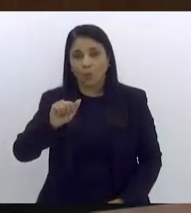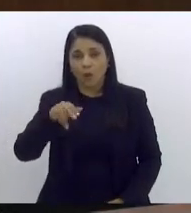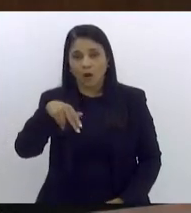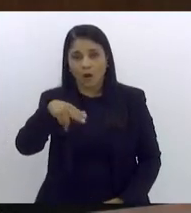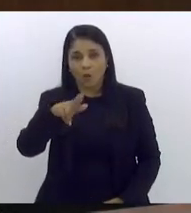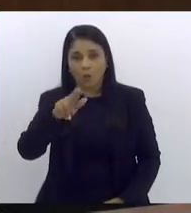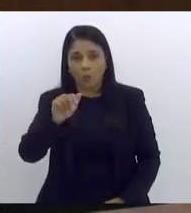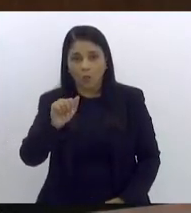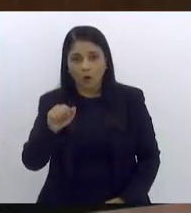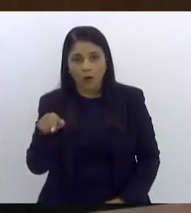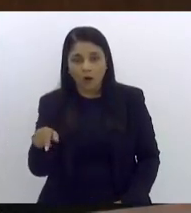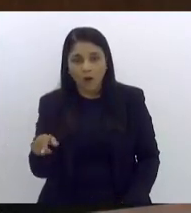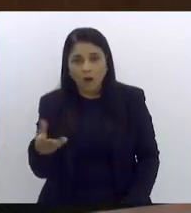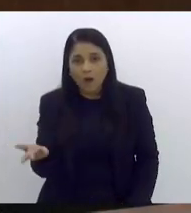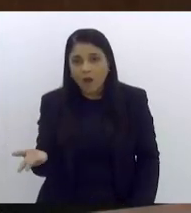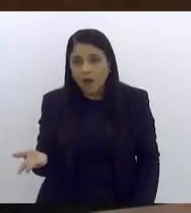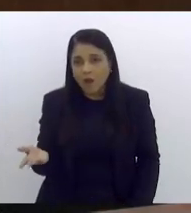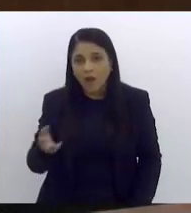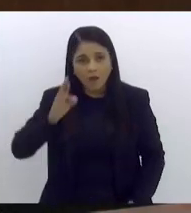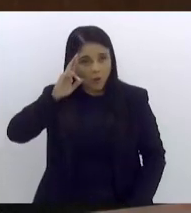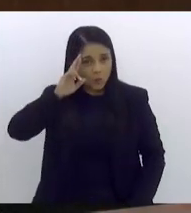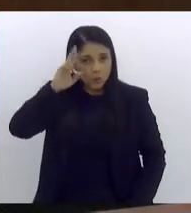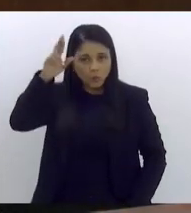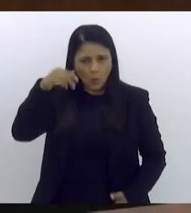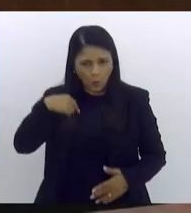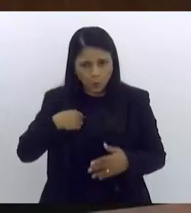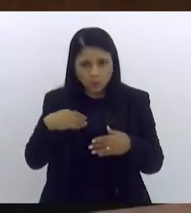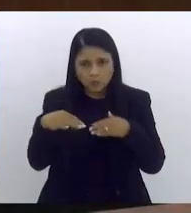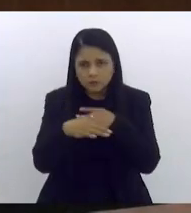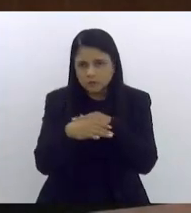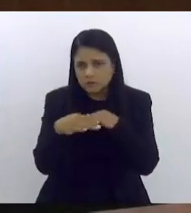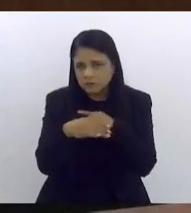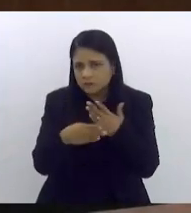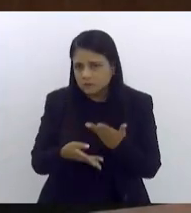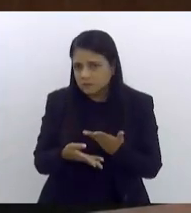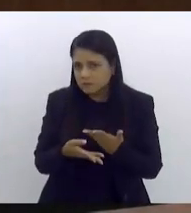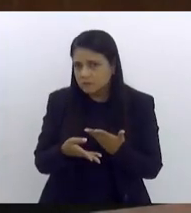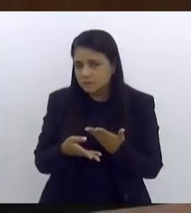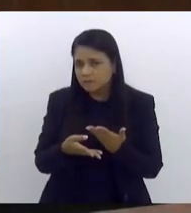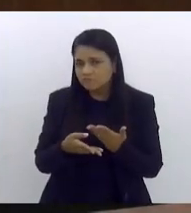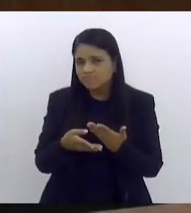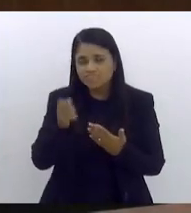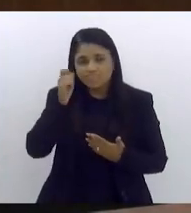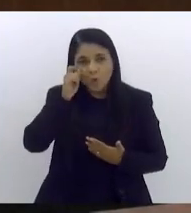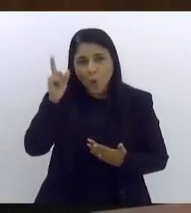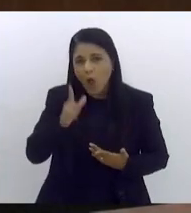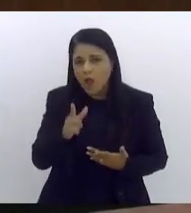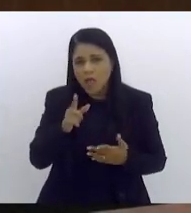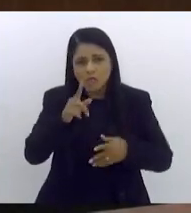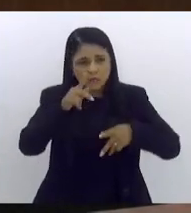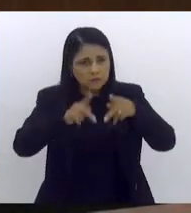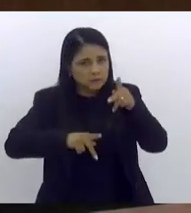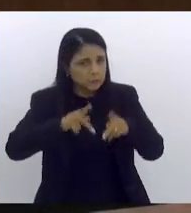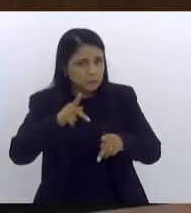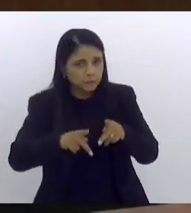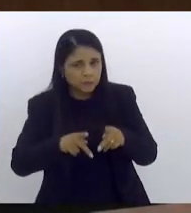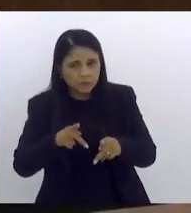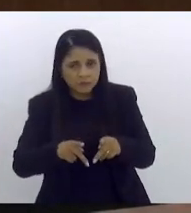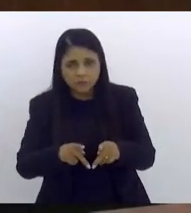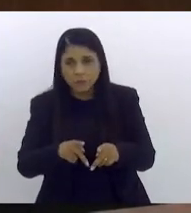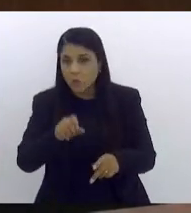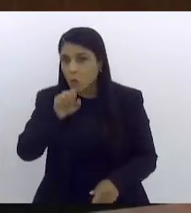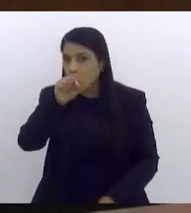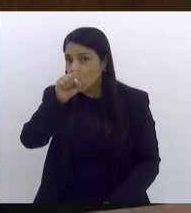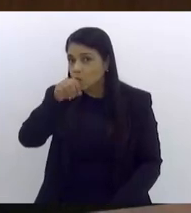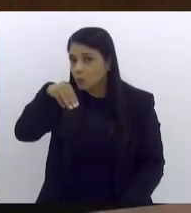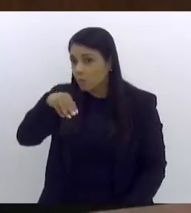Quaquá. Esse que se acha o dono da cidade. Isso aqui fica um alerta à população, Rodrigo,